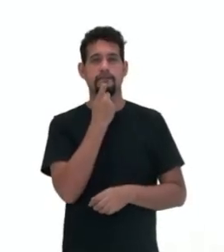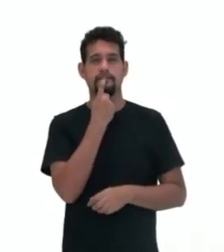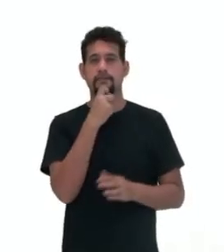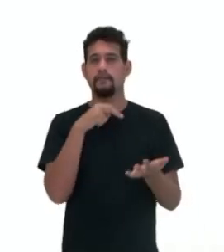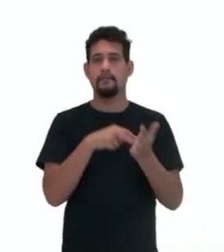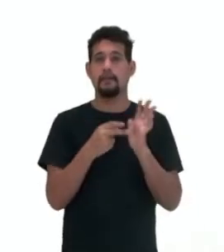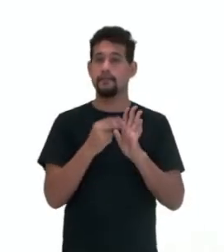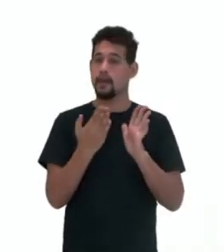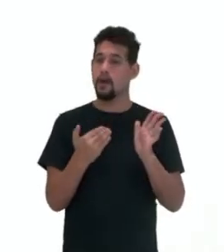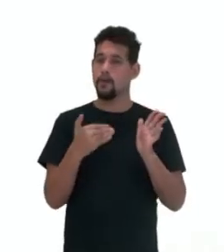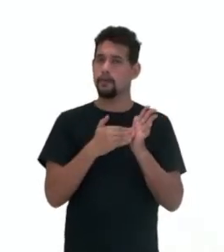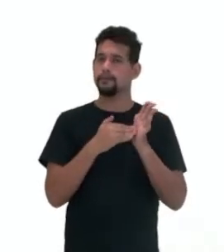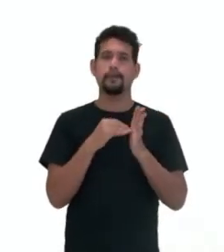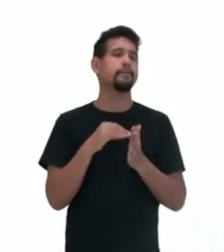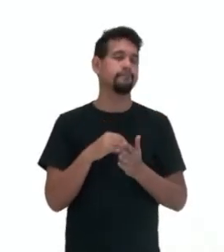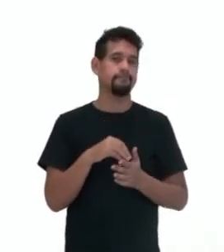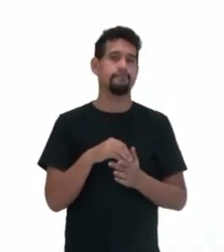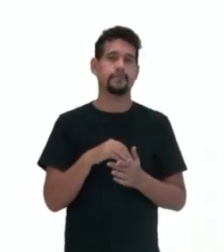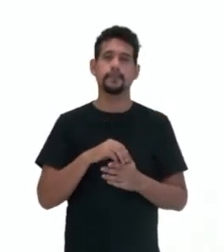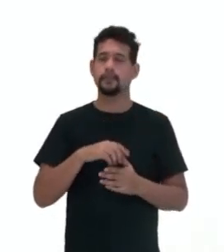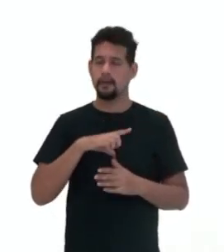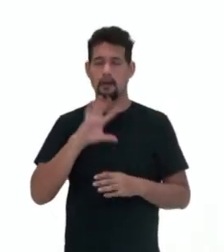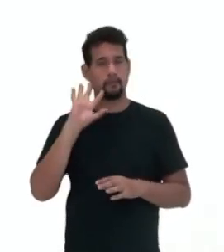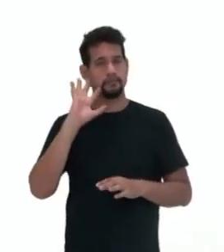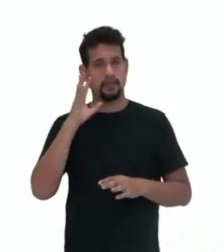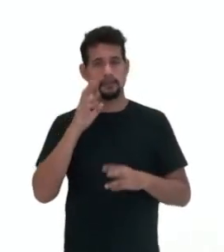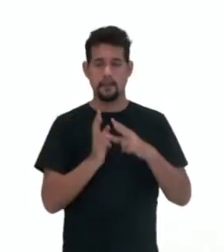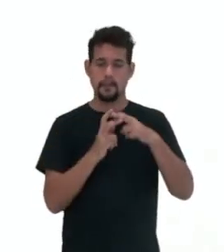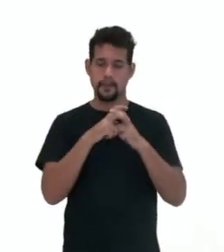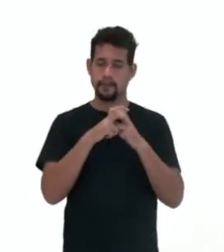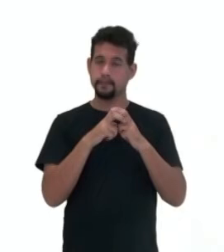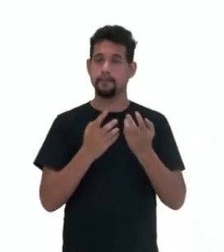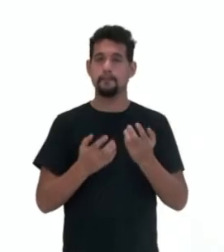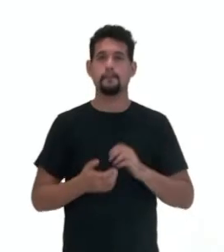é a última graduação do jiu-jitsu.